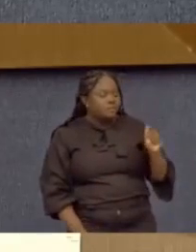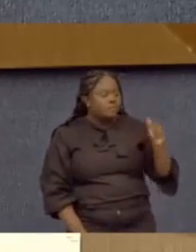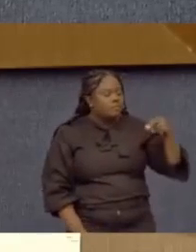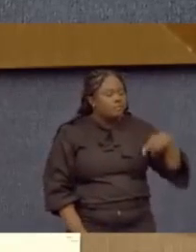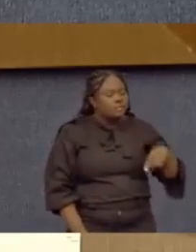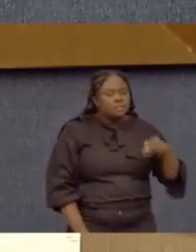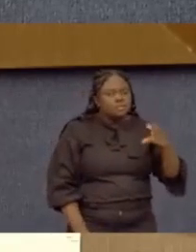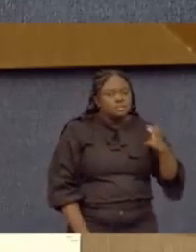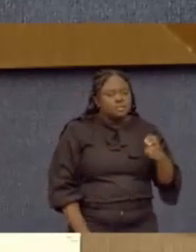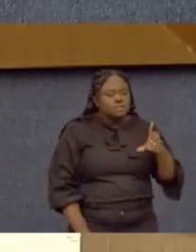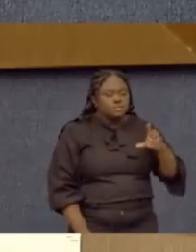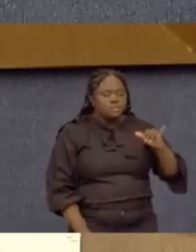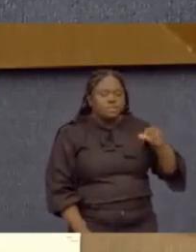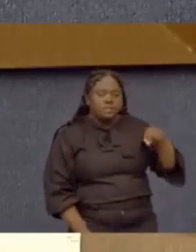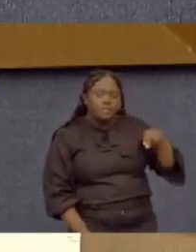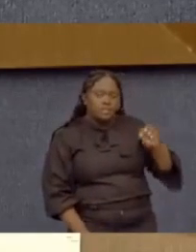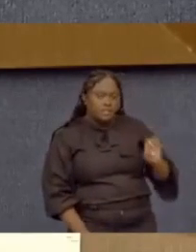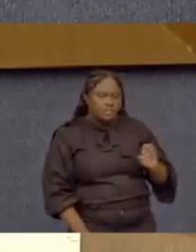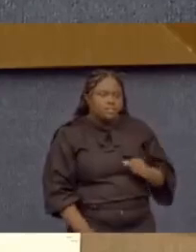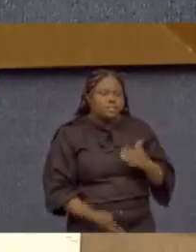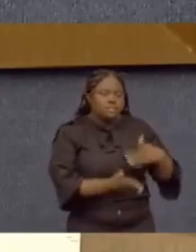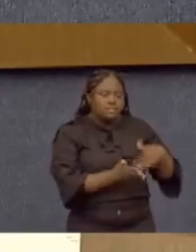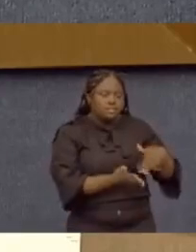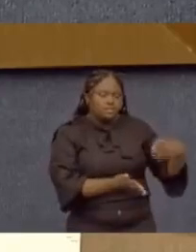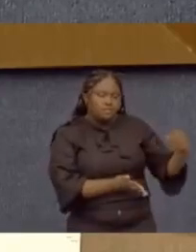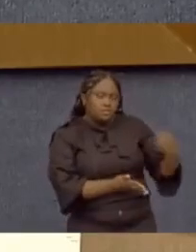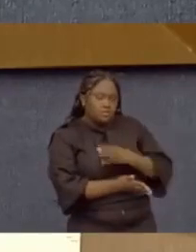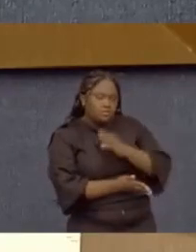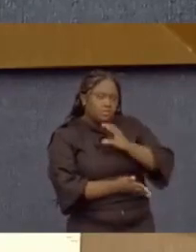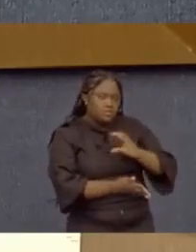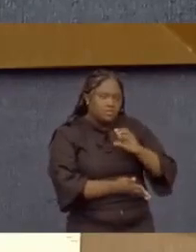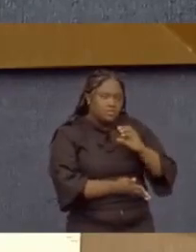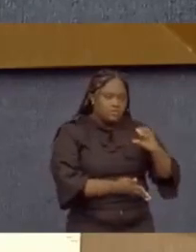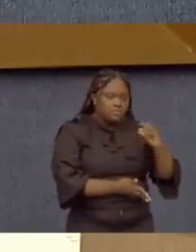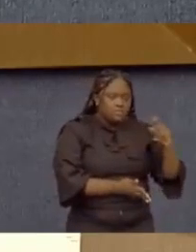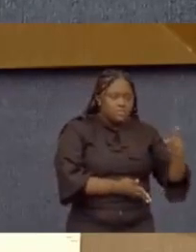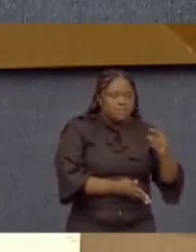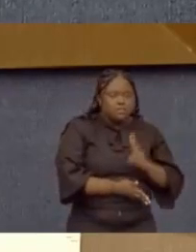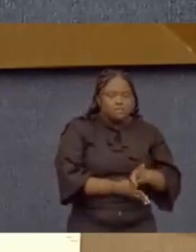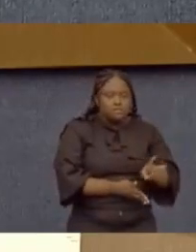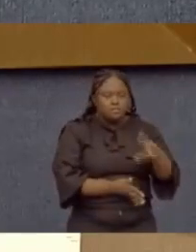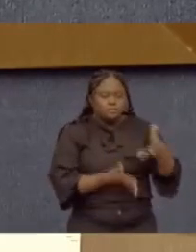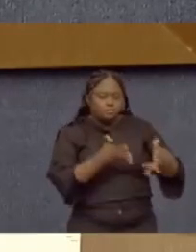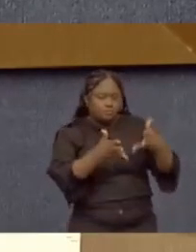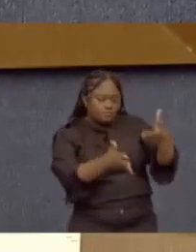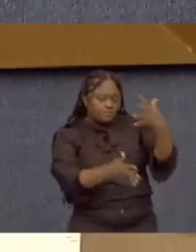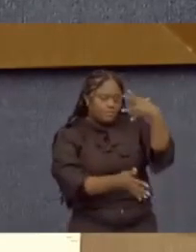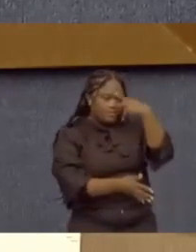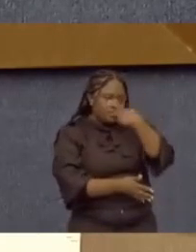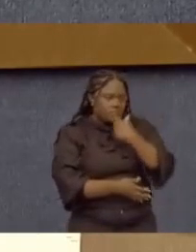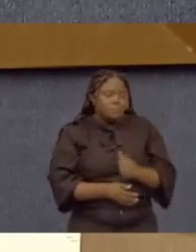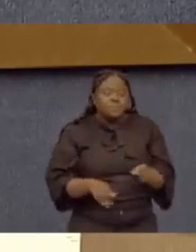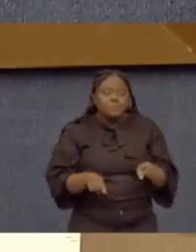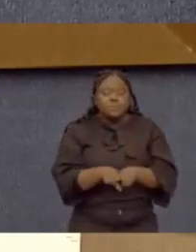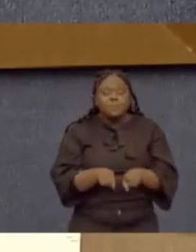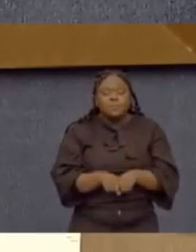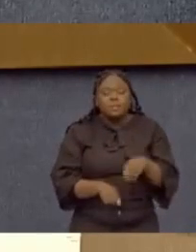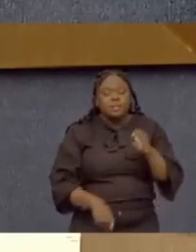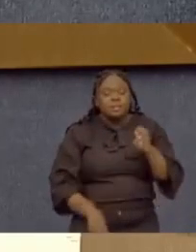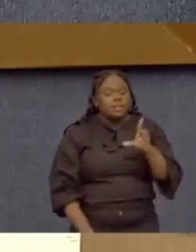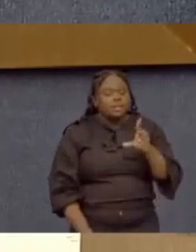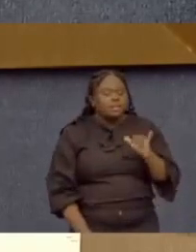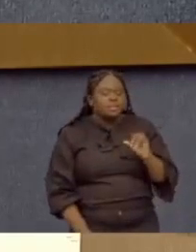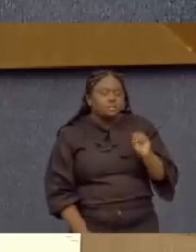nossa recém-secretária do CPP, sempre uma pessoa com palavras tão belas e afáveis. Também Elisângela e a